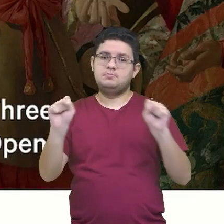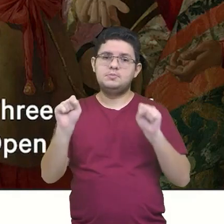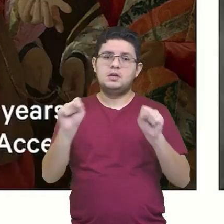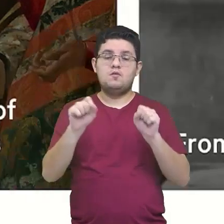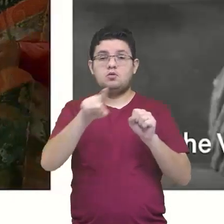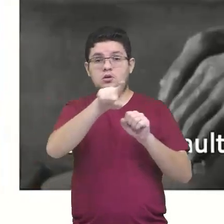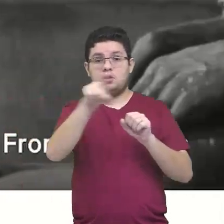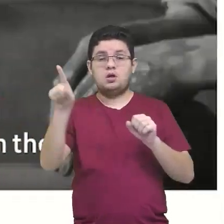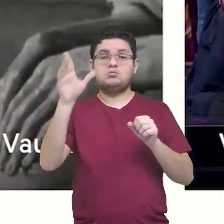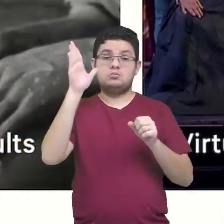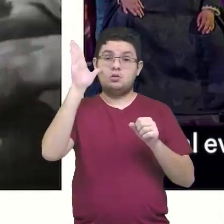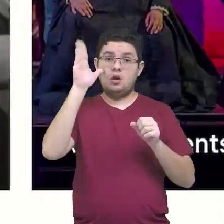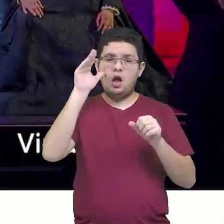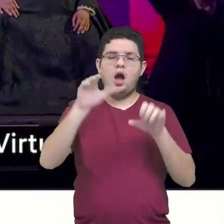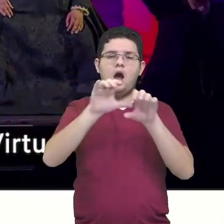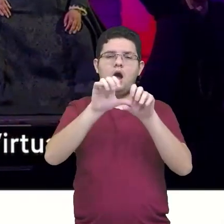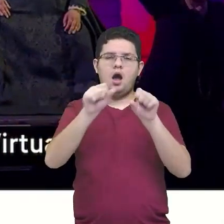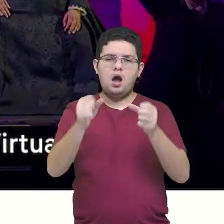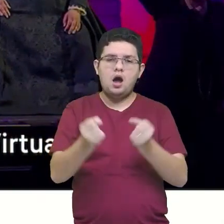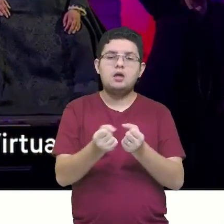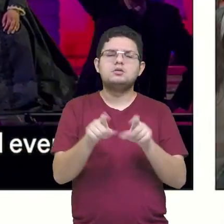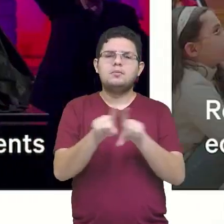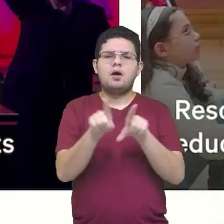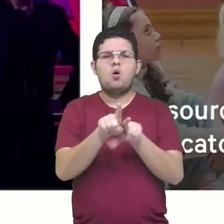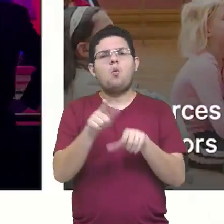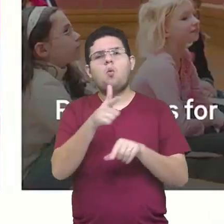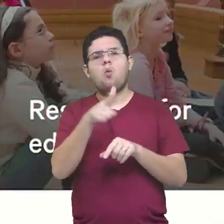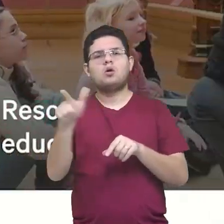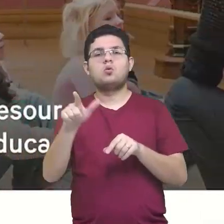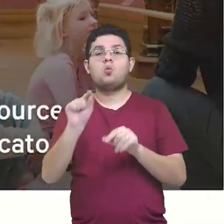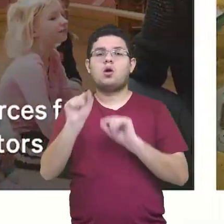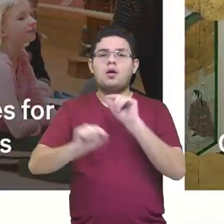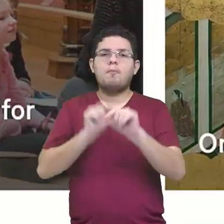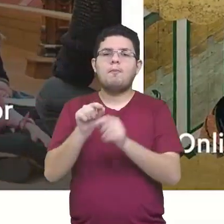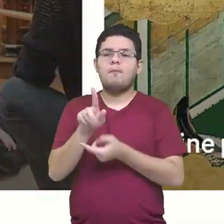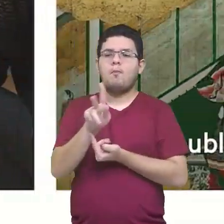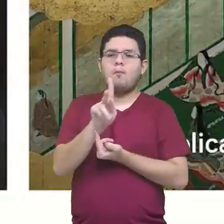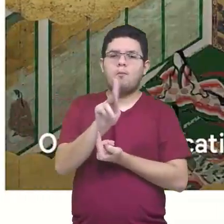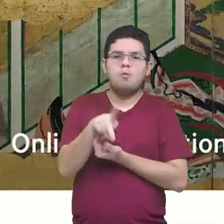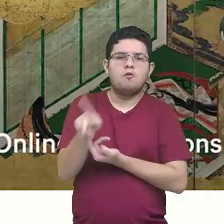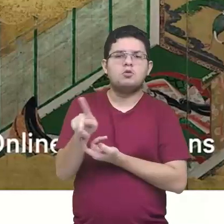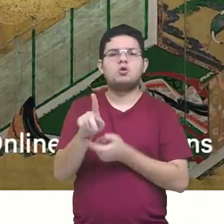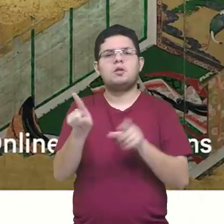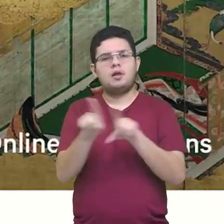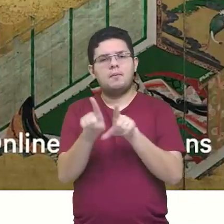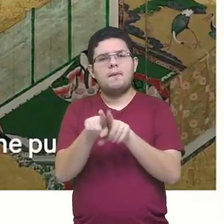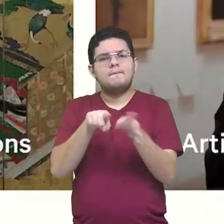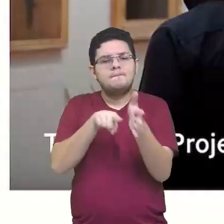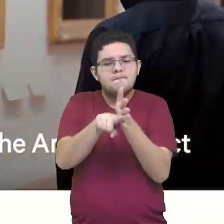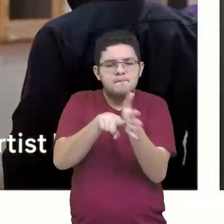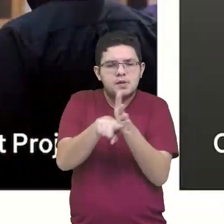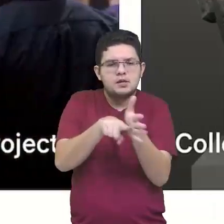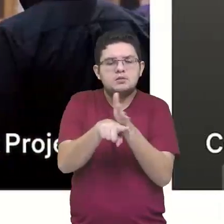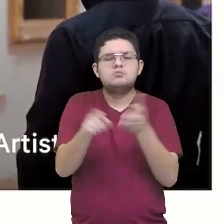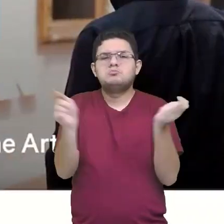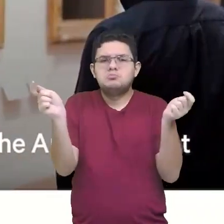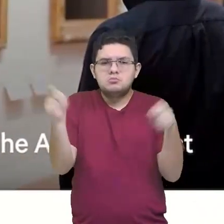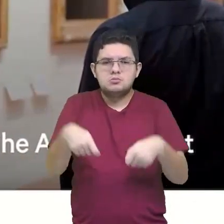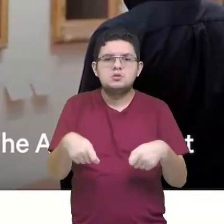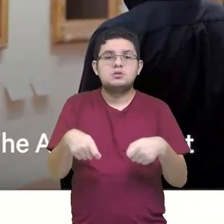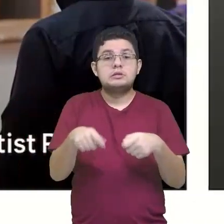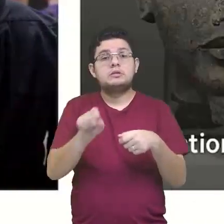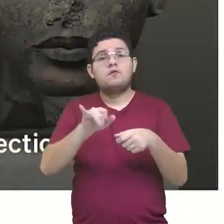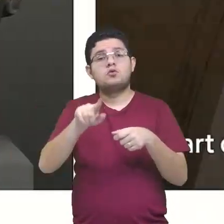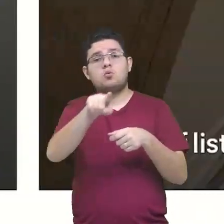gosta, se identifica, mas também para professores, né? No momento do seu planejamento, tem ali, não é?